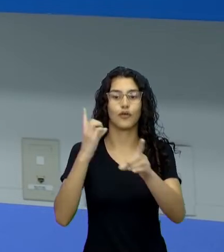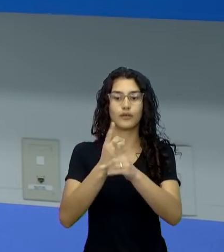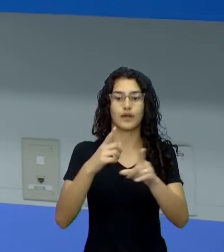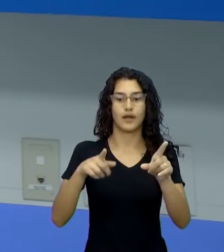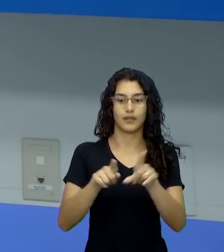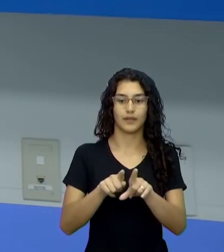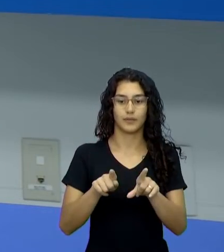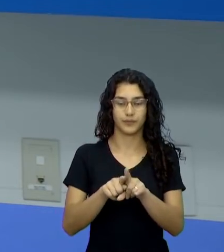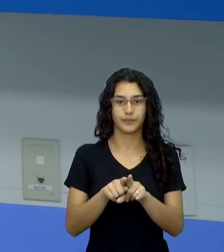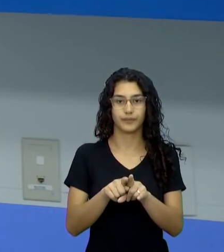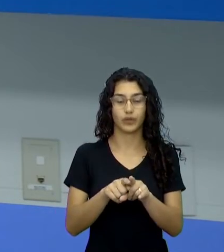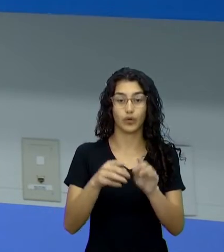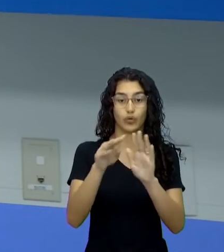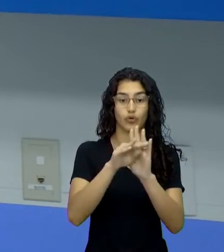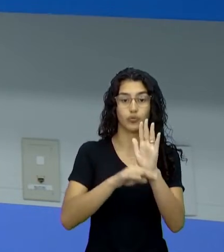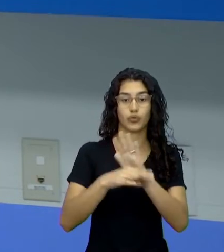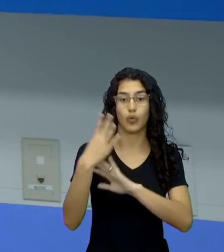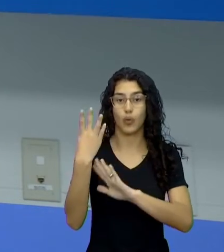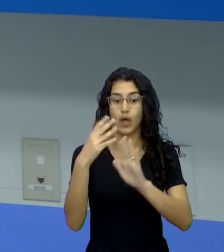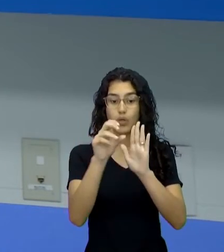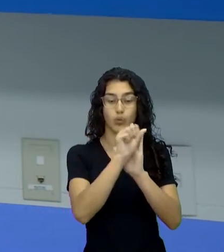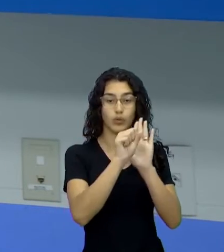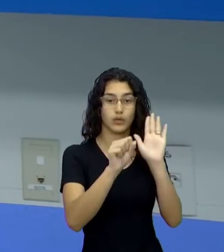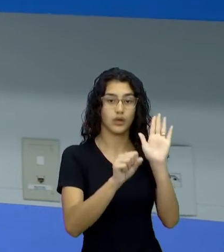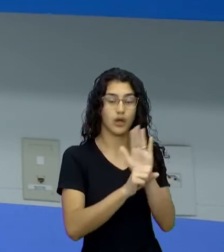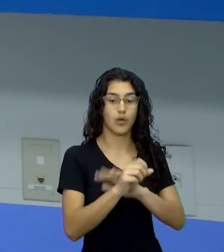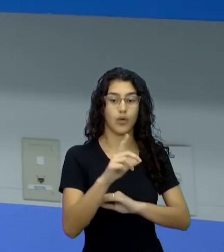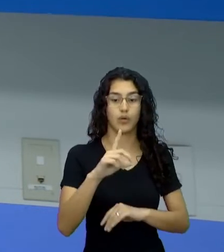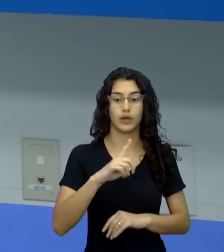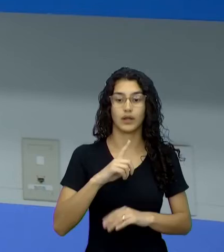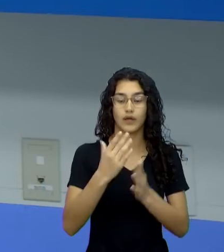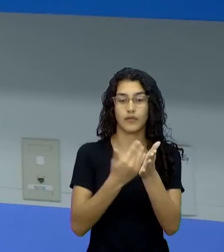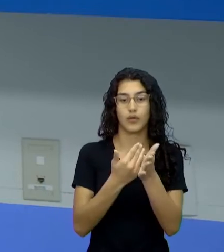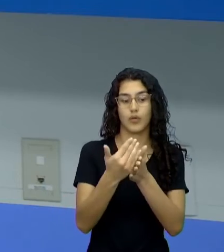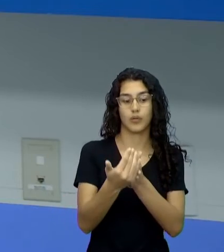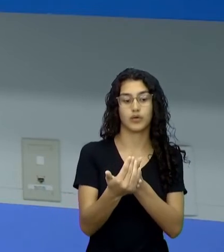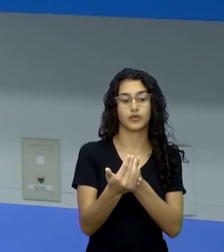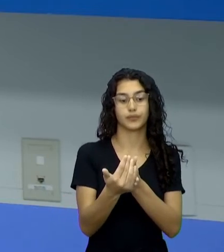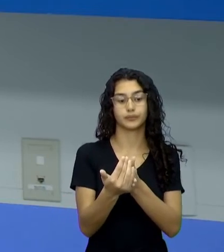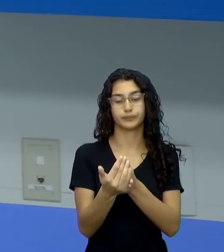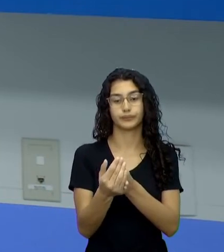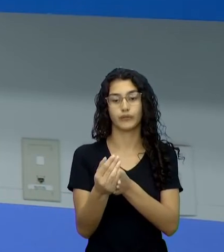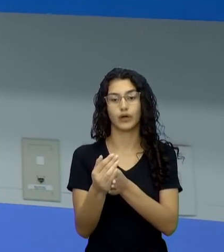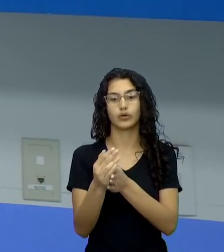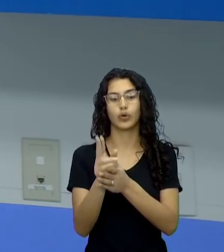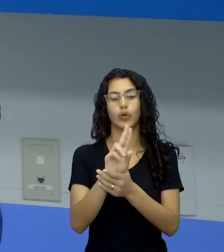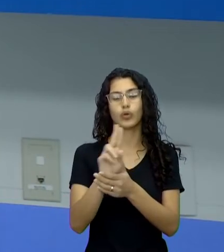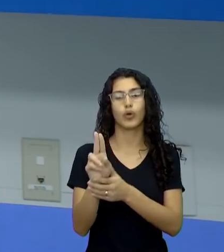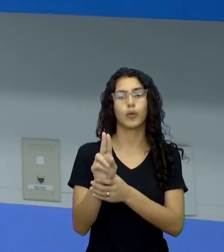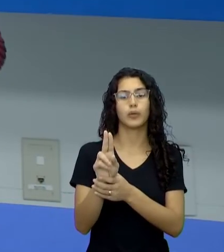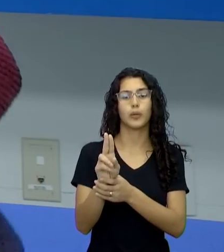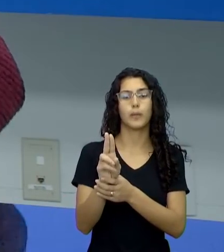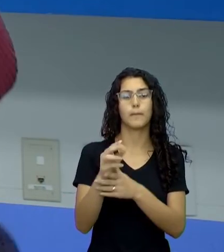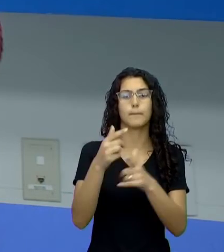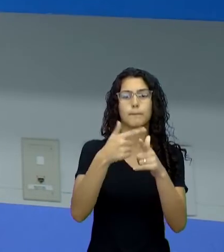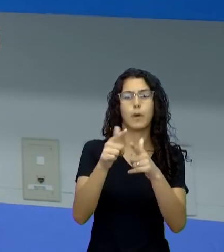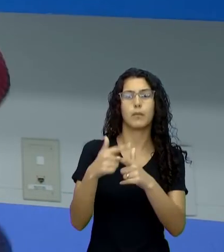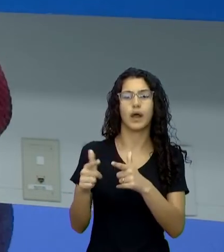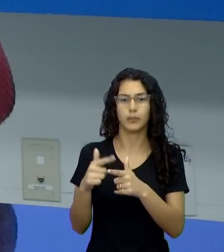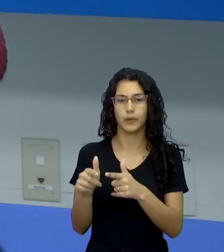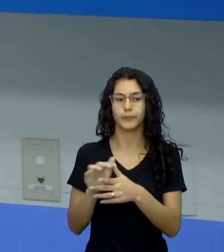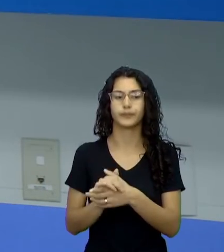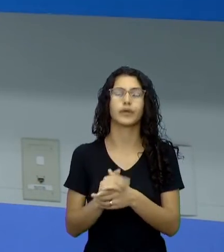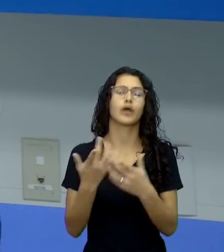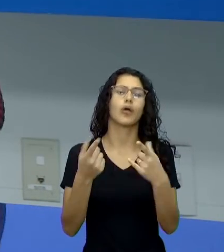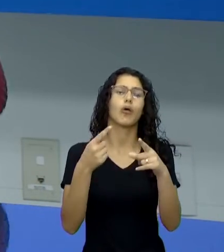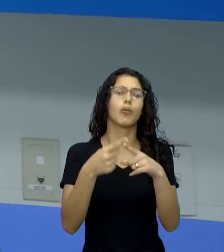istros né Nos últimos quatro séculos iniciou o que o lev istros tá chamando de um ciclo maldito